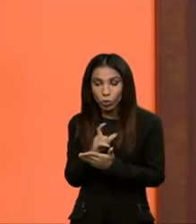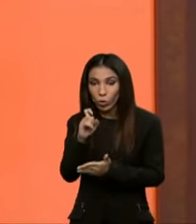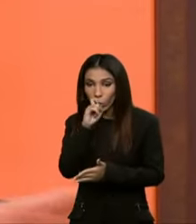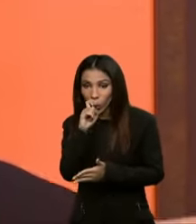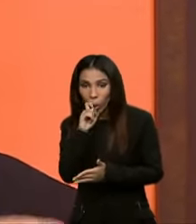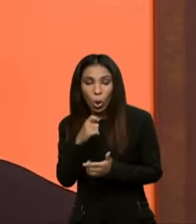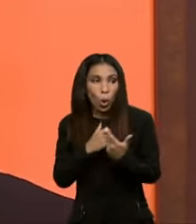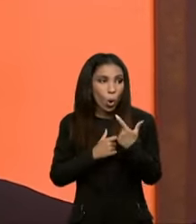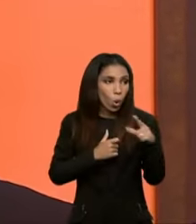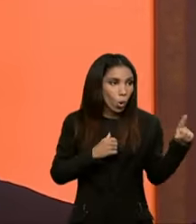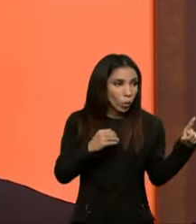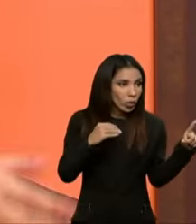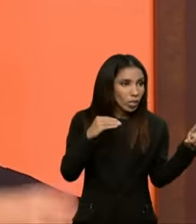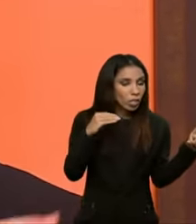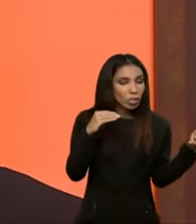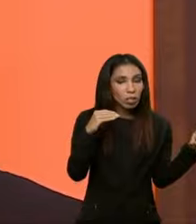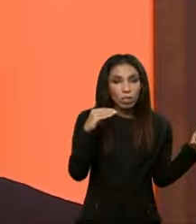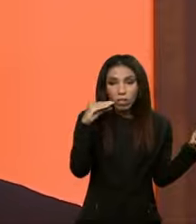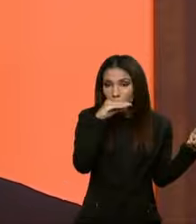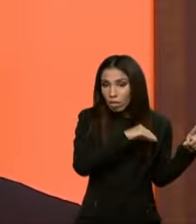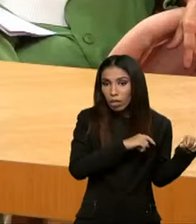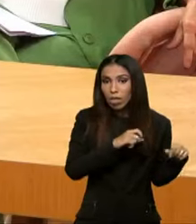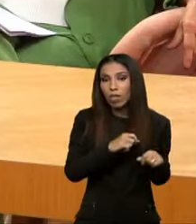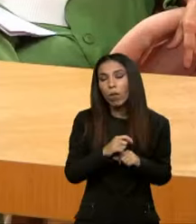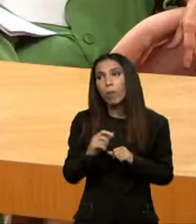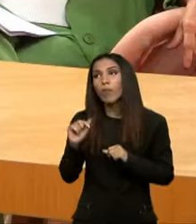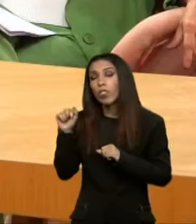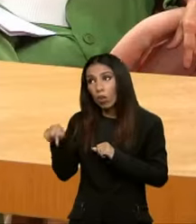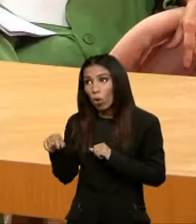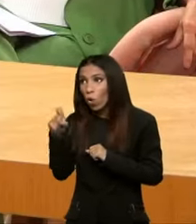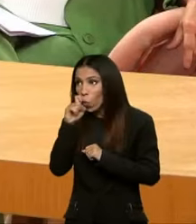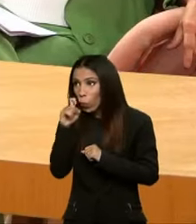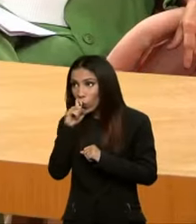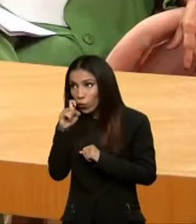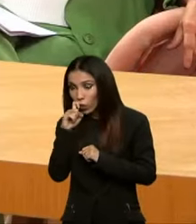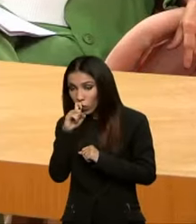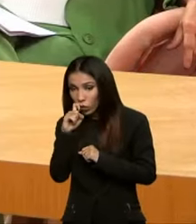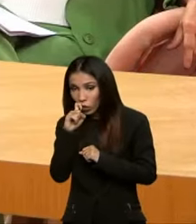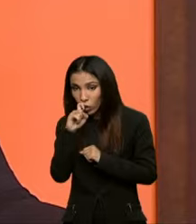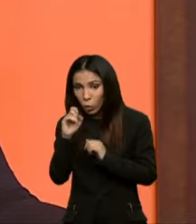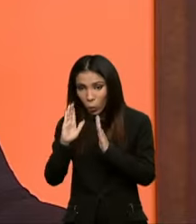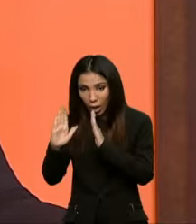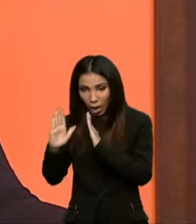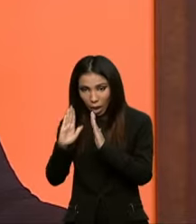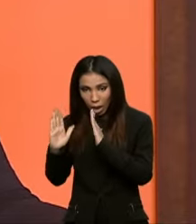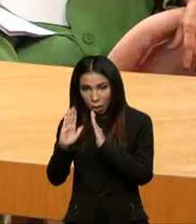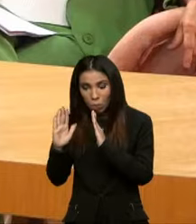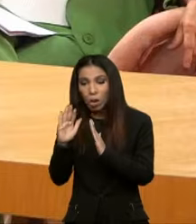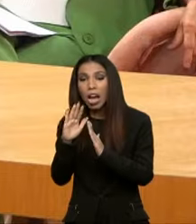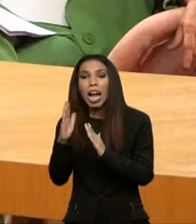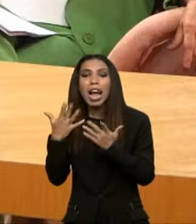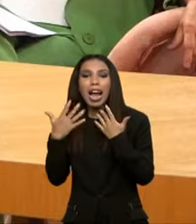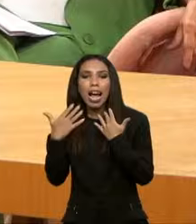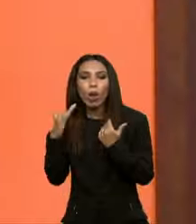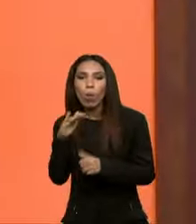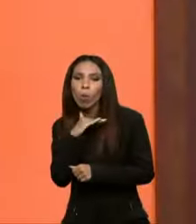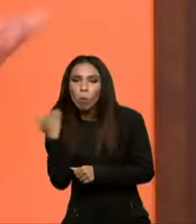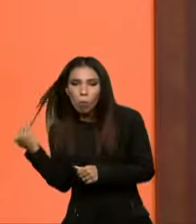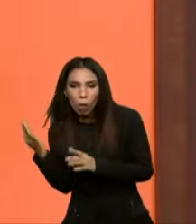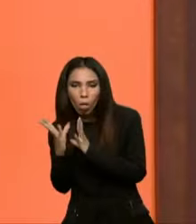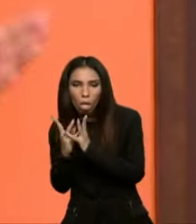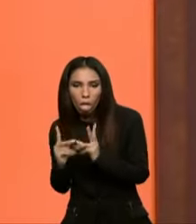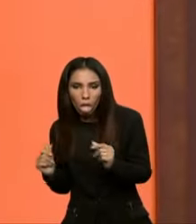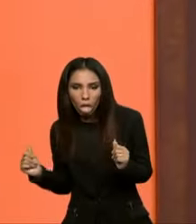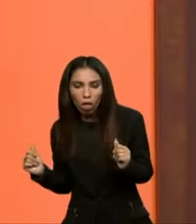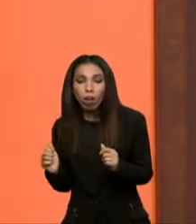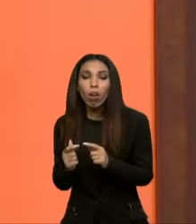plantas para o calor, porque elas morrem. As do frio morrem na época do calor e as do calor morrem na época do frio. Caramba. Então, eu fico meio trocando de